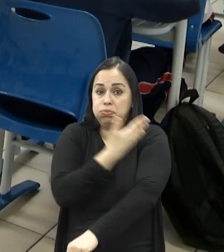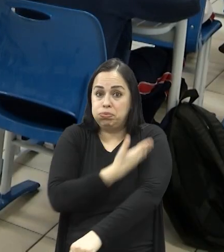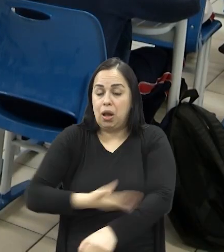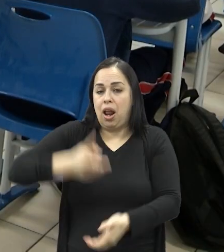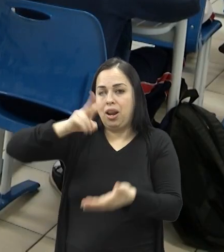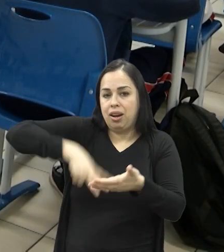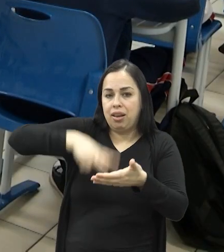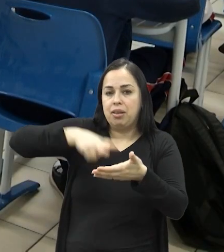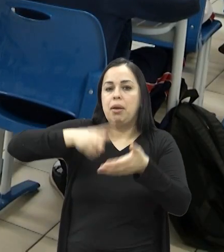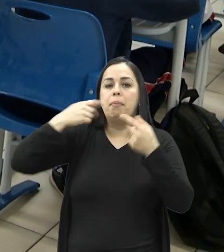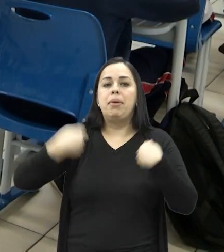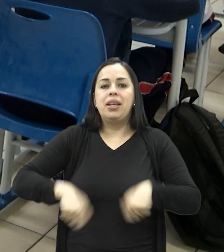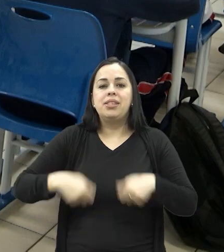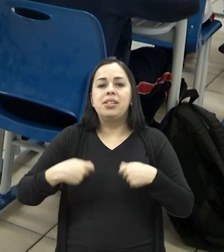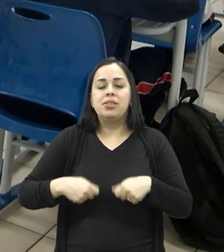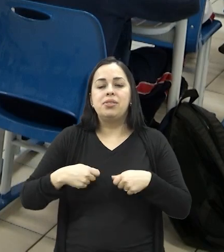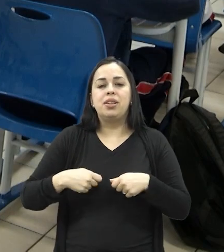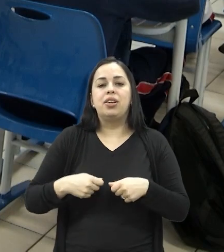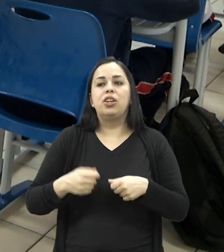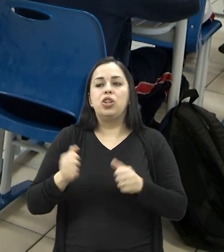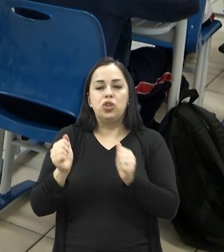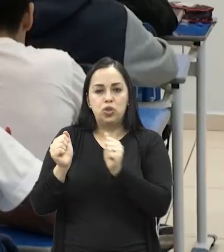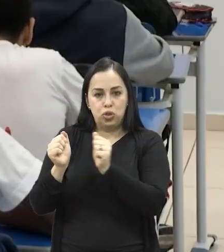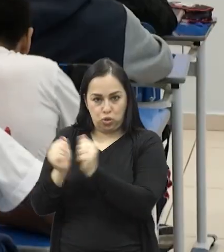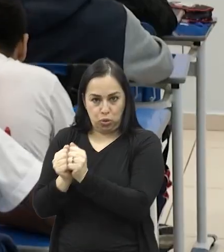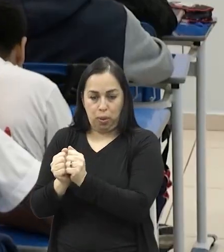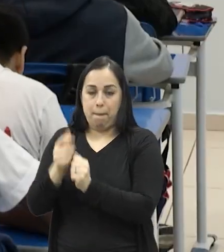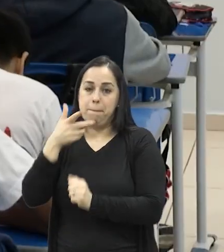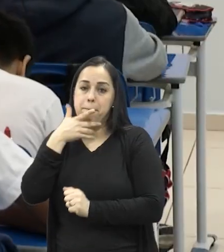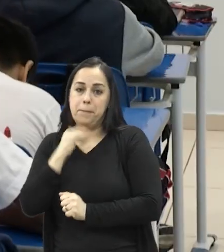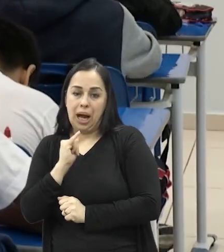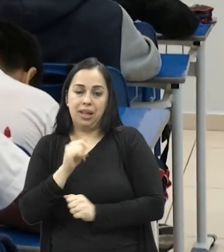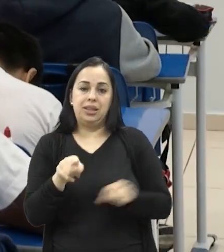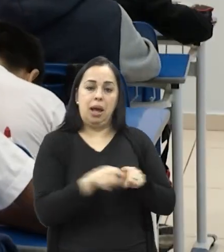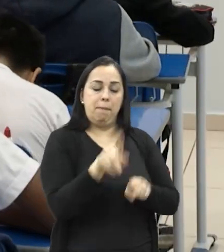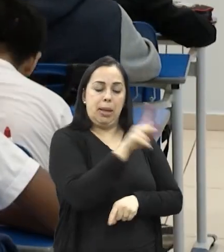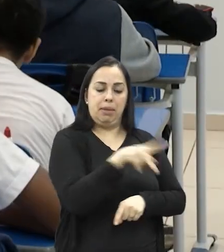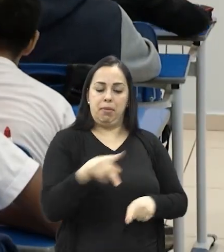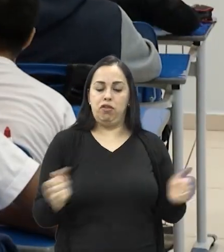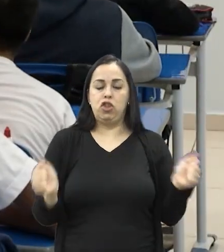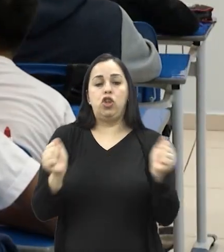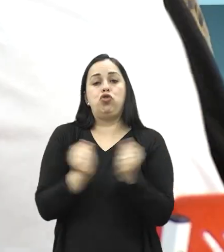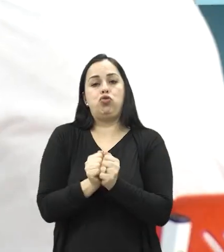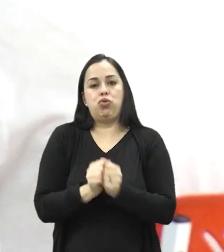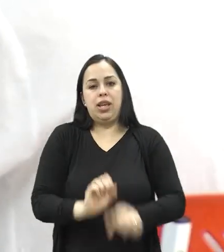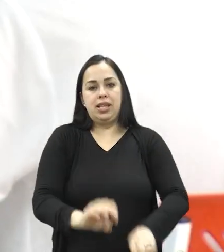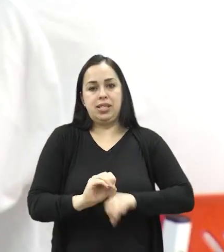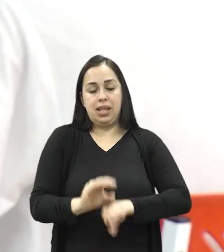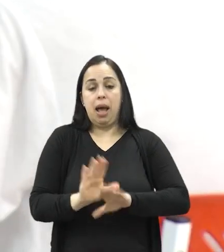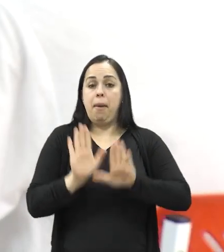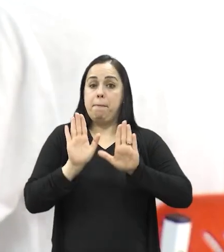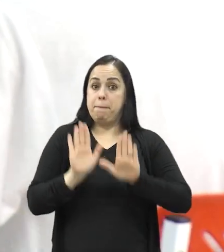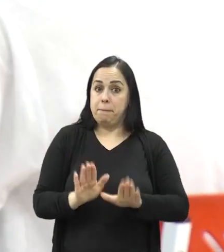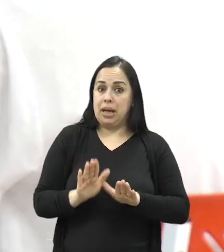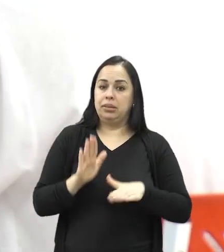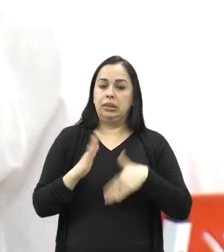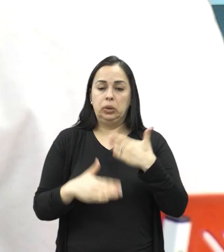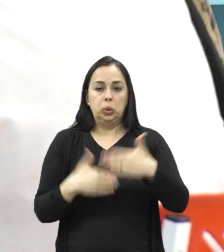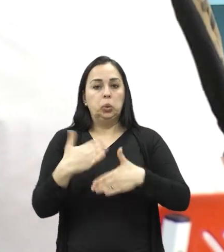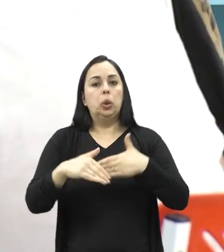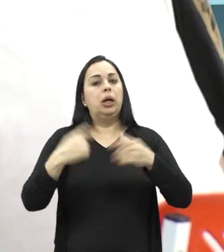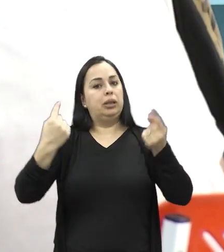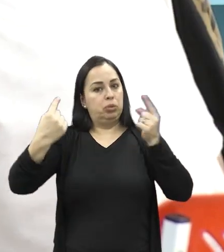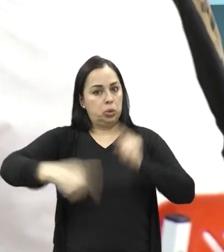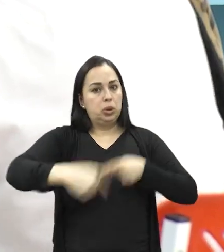da leitura deve ser construída no trabalho conjunto entre pais e o ambiente escolar. Só que esse processo